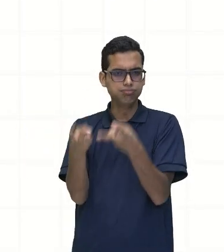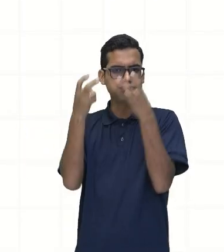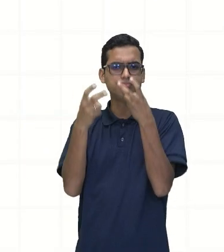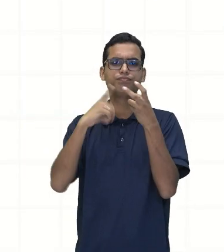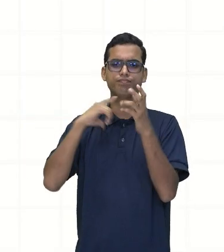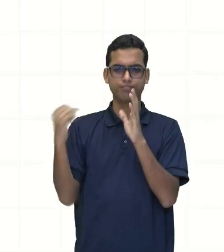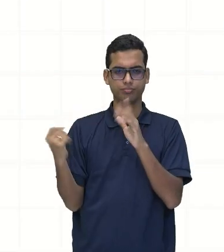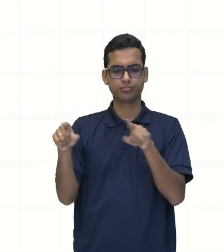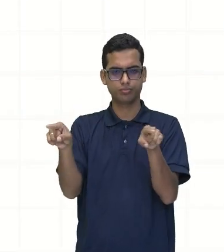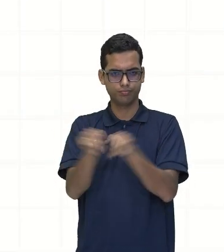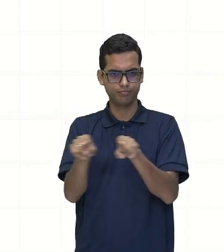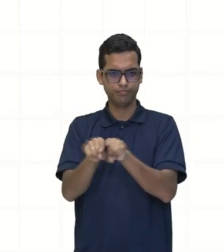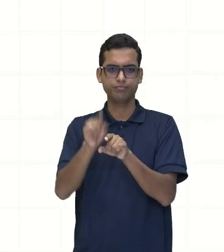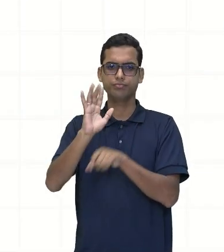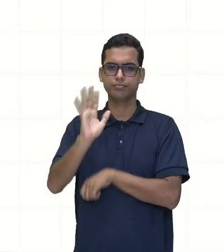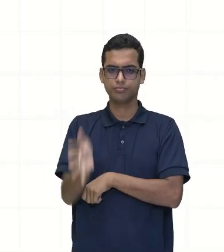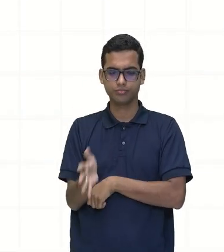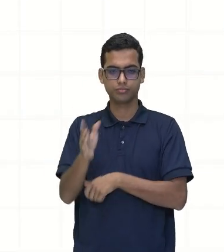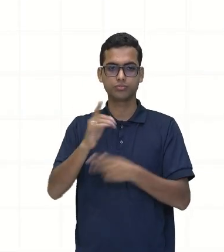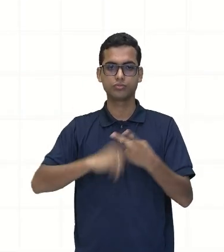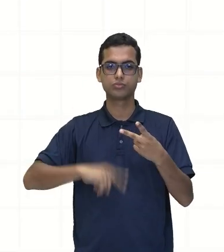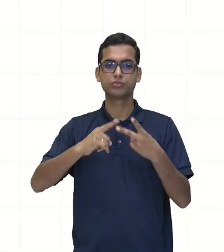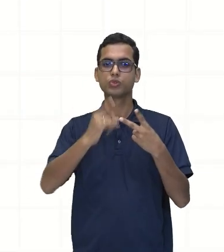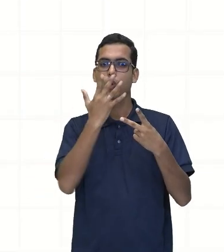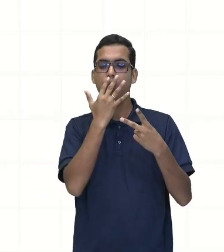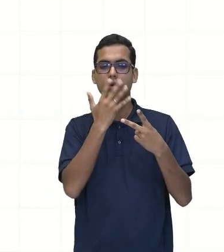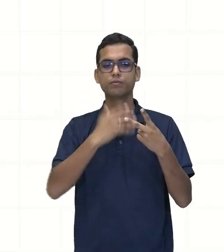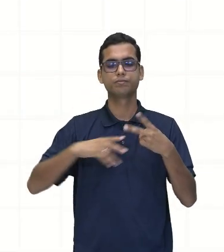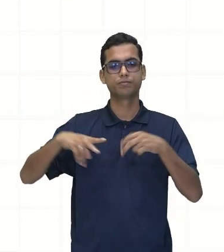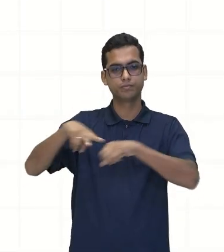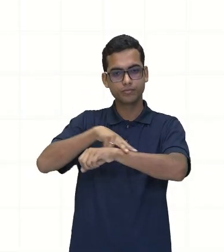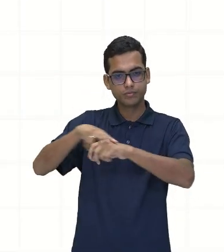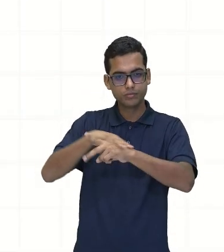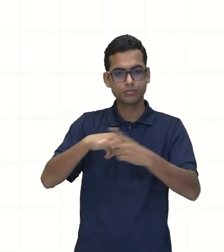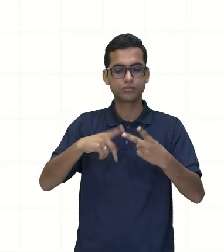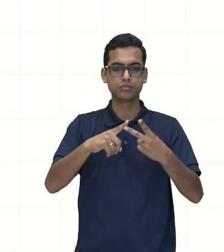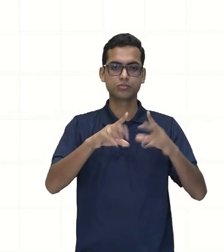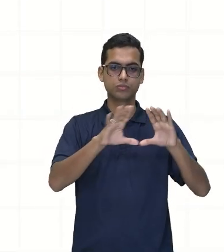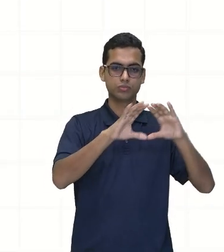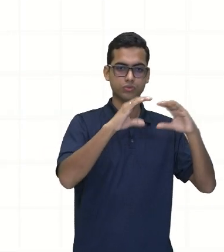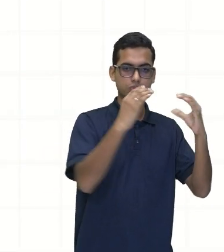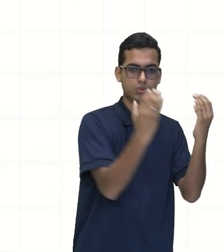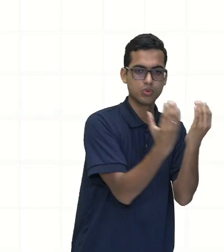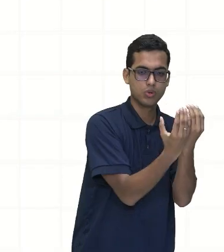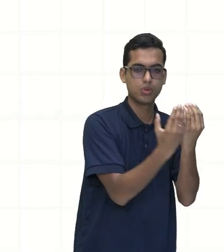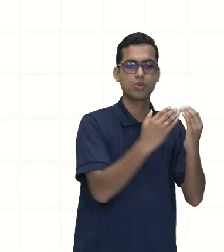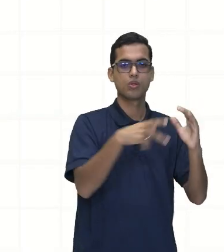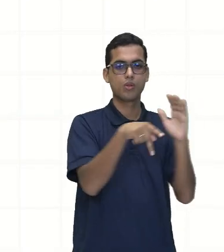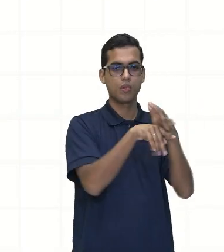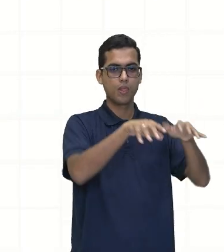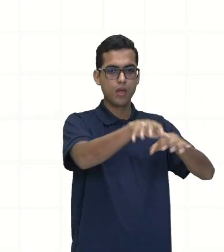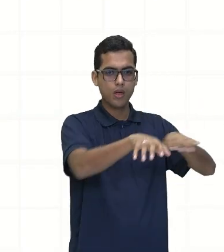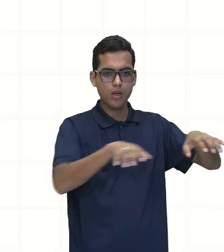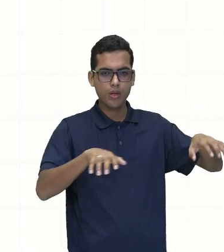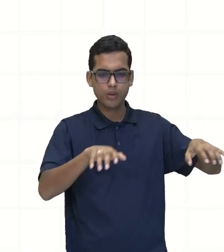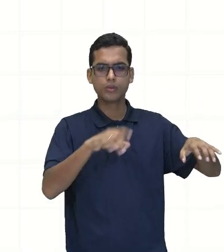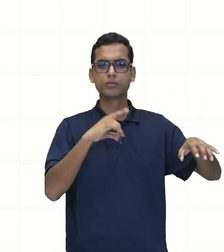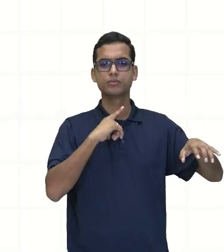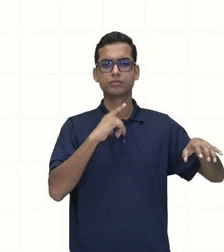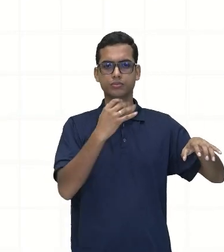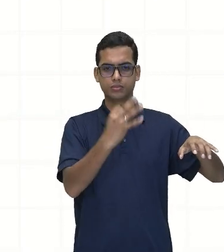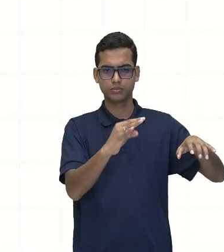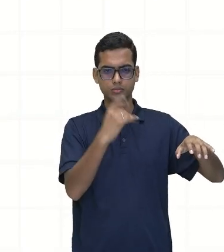os títulos. Em verde, nós temos o agrupamento quilombola definidos em setores censitários e